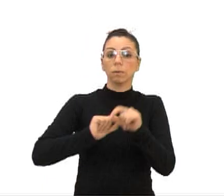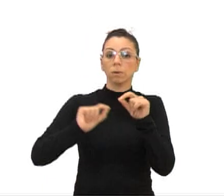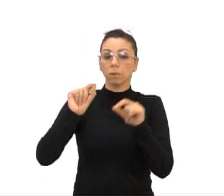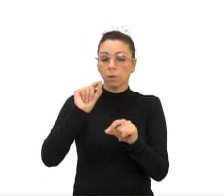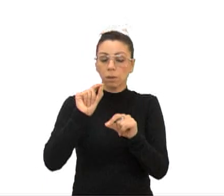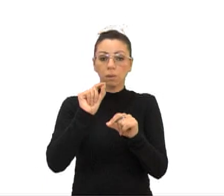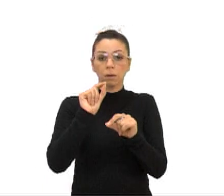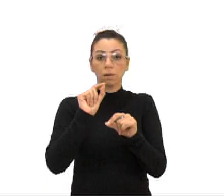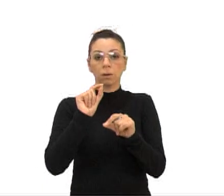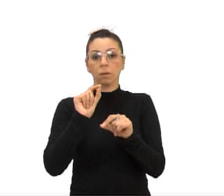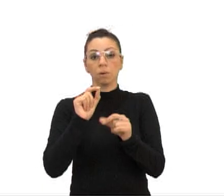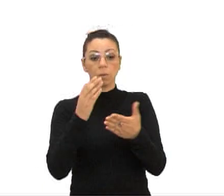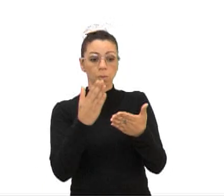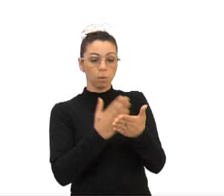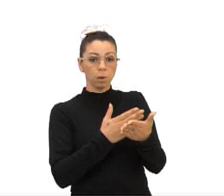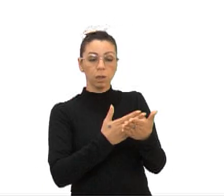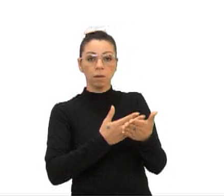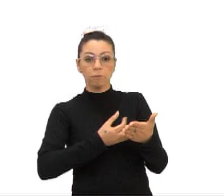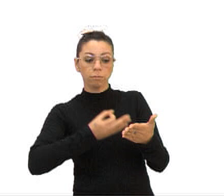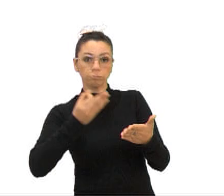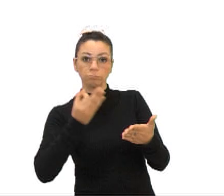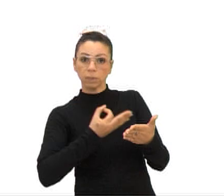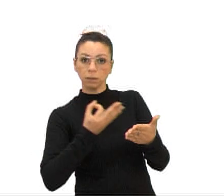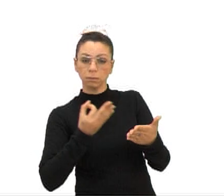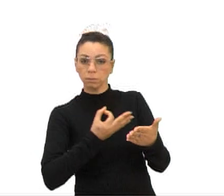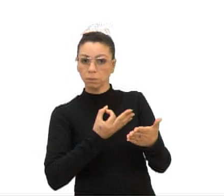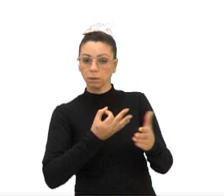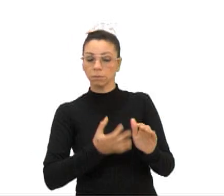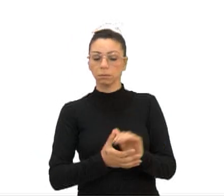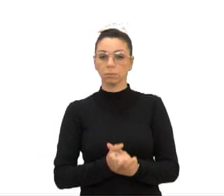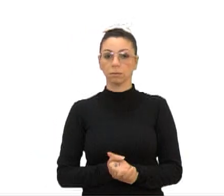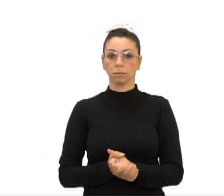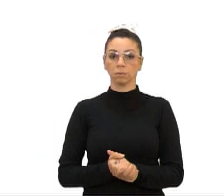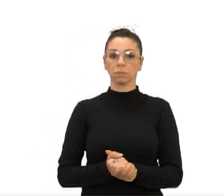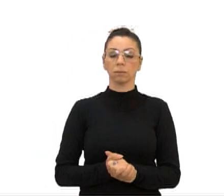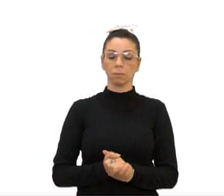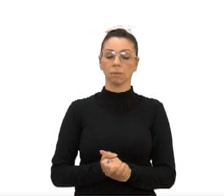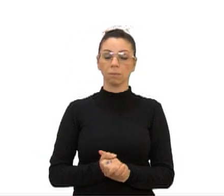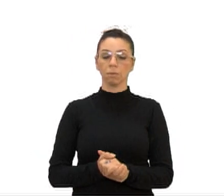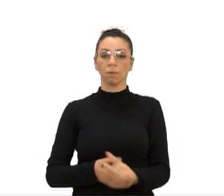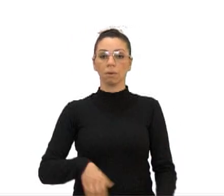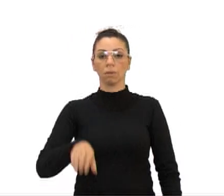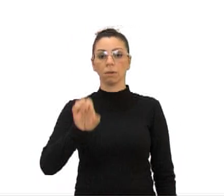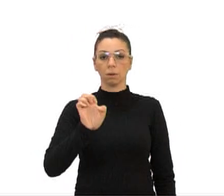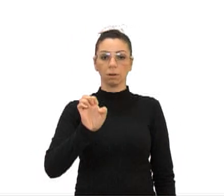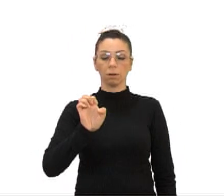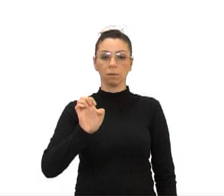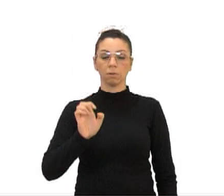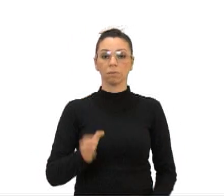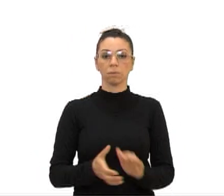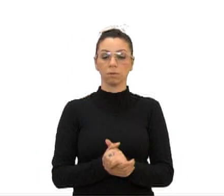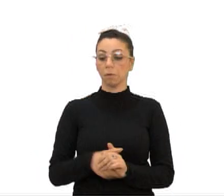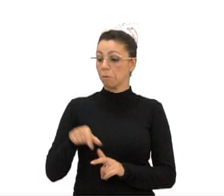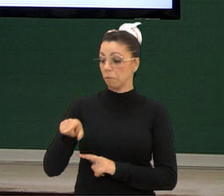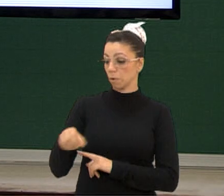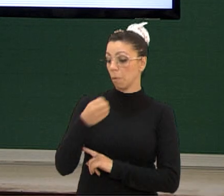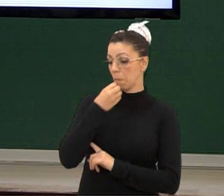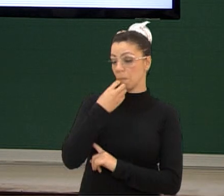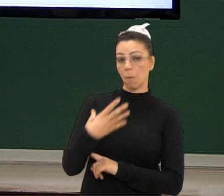ação. Qual é a característica que eu tenho aqui? O ótimo. Na letra E, considero-lhe um bom